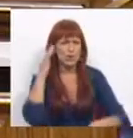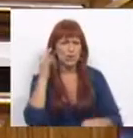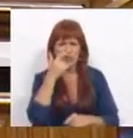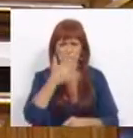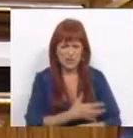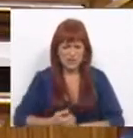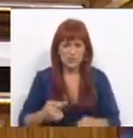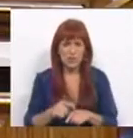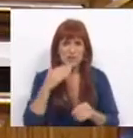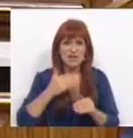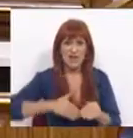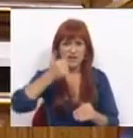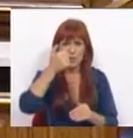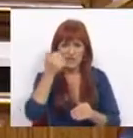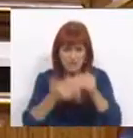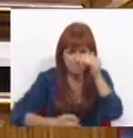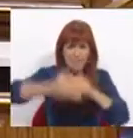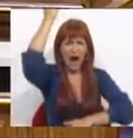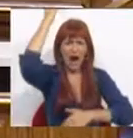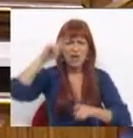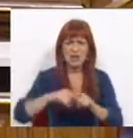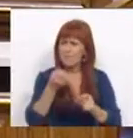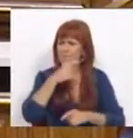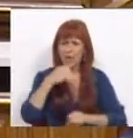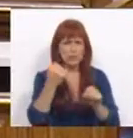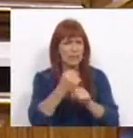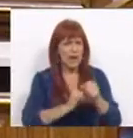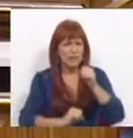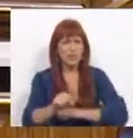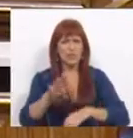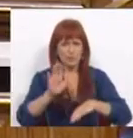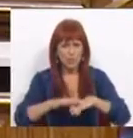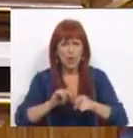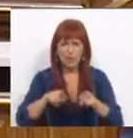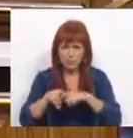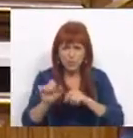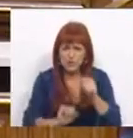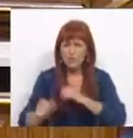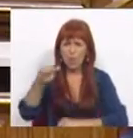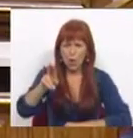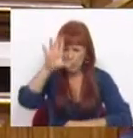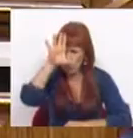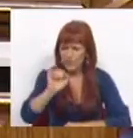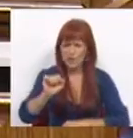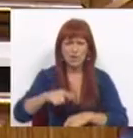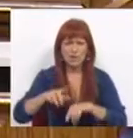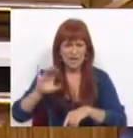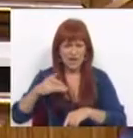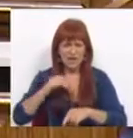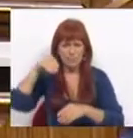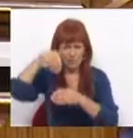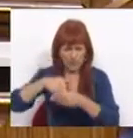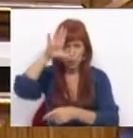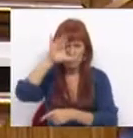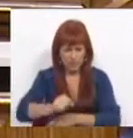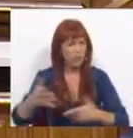de desempregados com mais de 55 anos que perderam o emprego na sequência das políticas do anterior governo de que o CDS-PP fazia